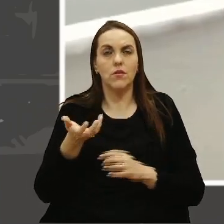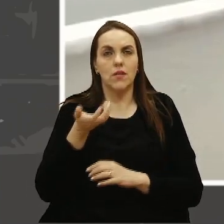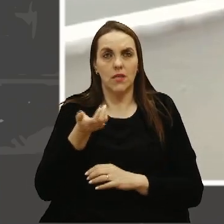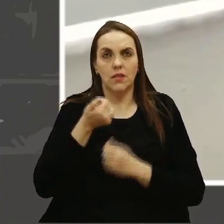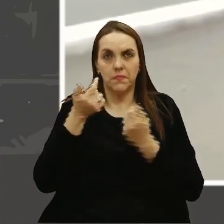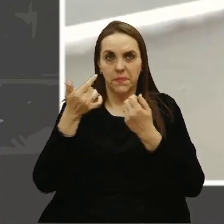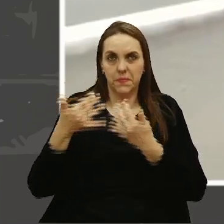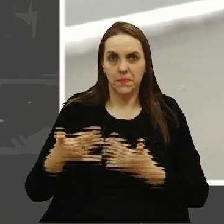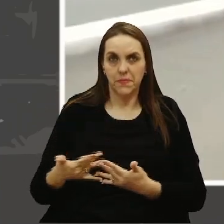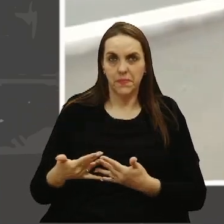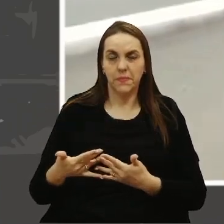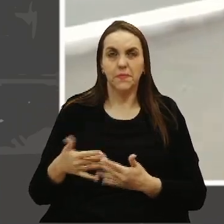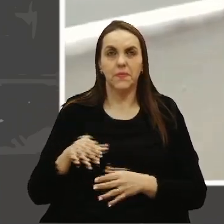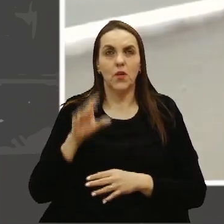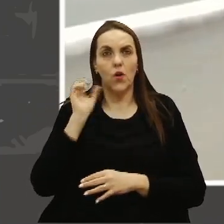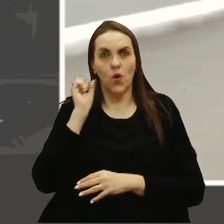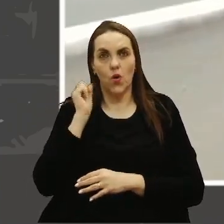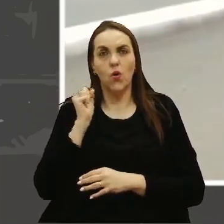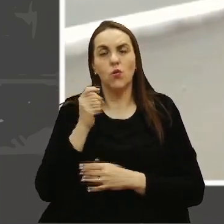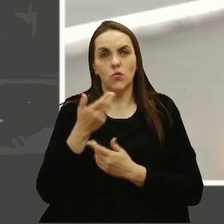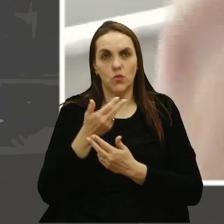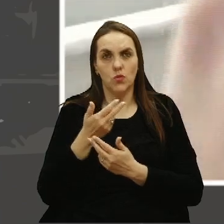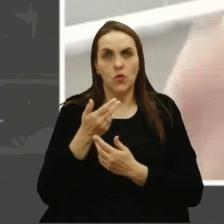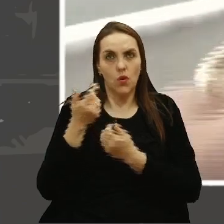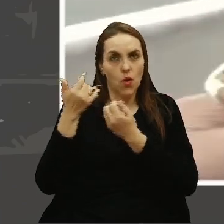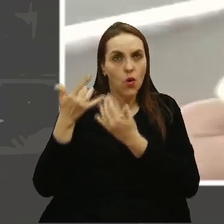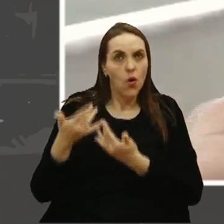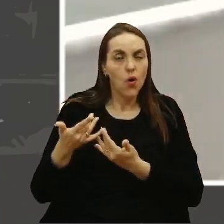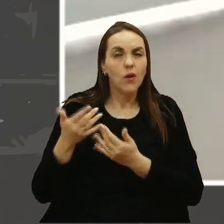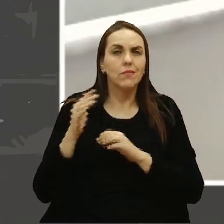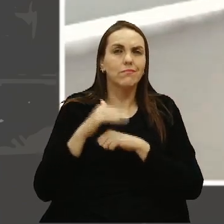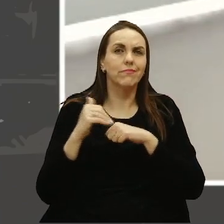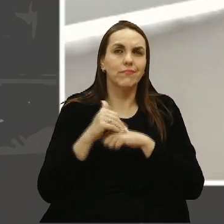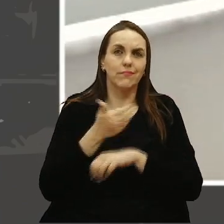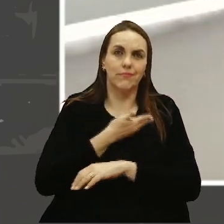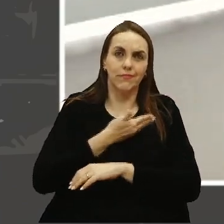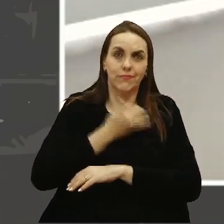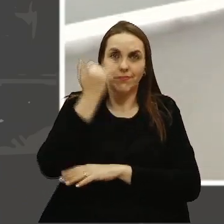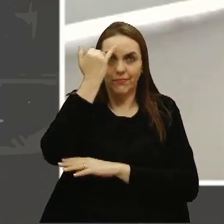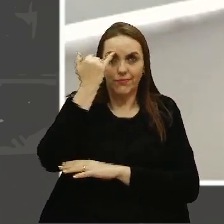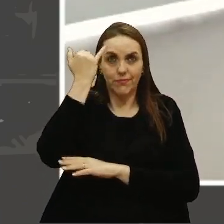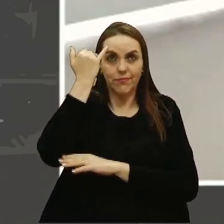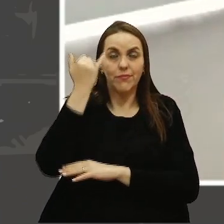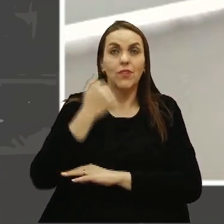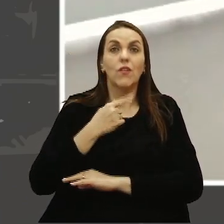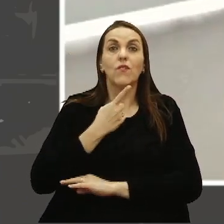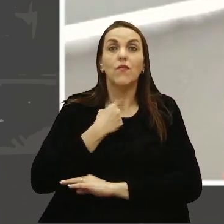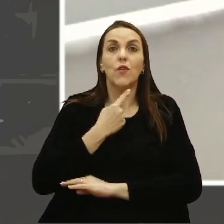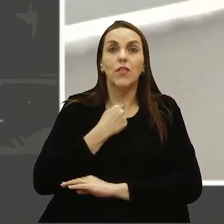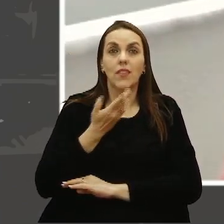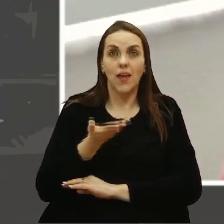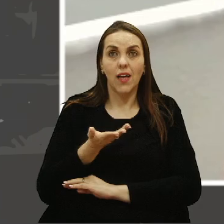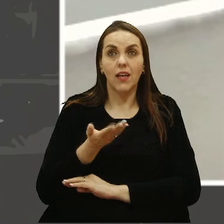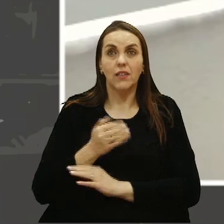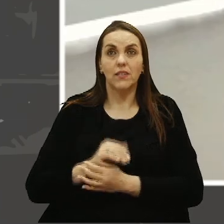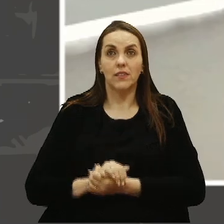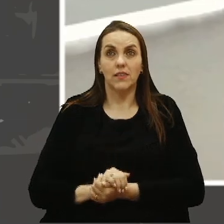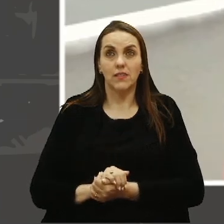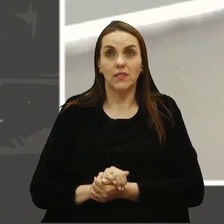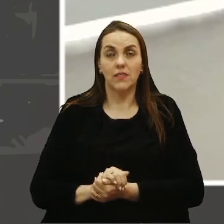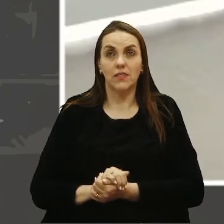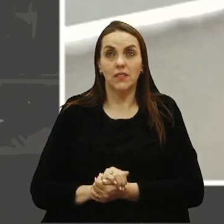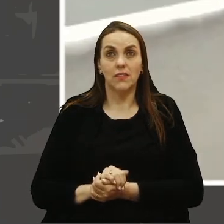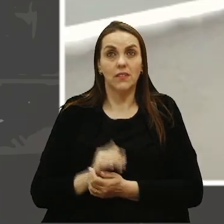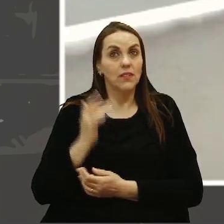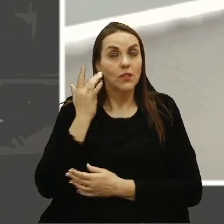eu ouço uma fala do meu querido amigo D'Ambros, eu tenho vontade de, eu